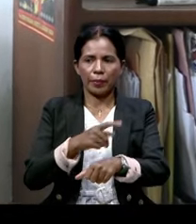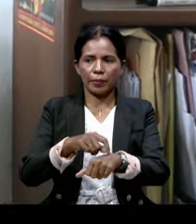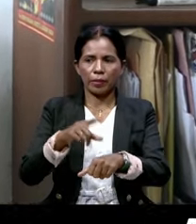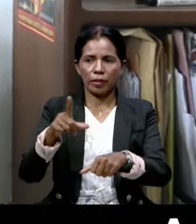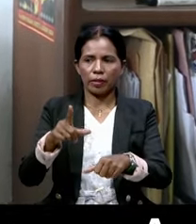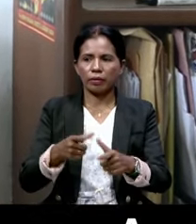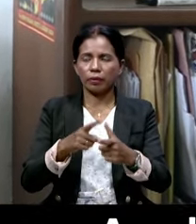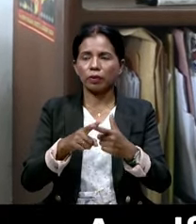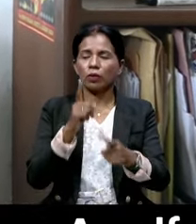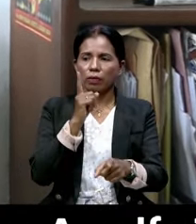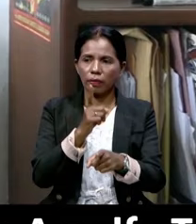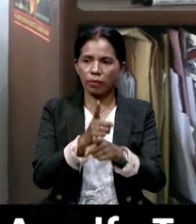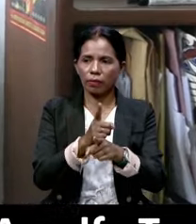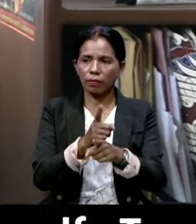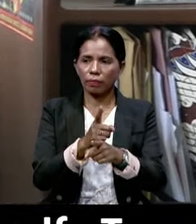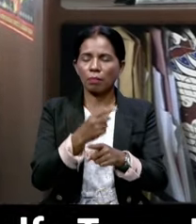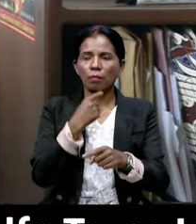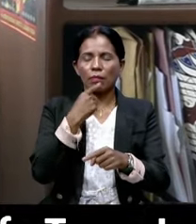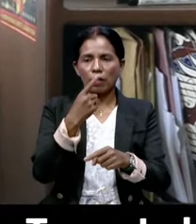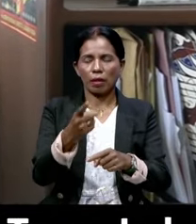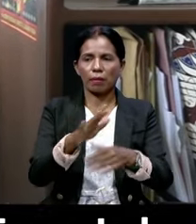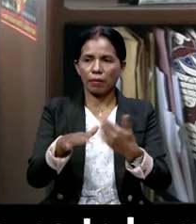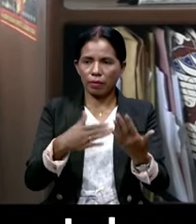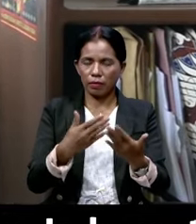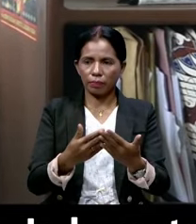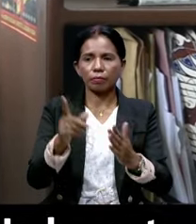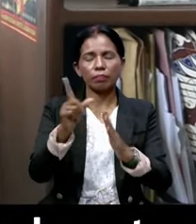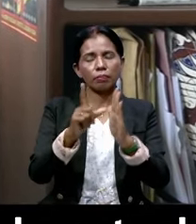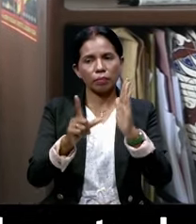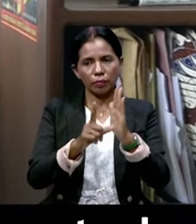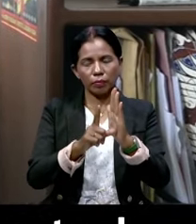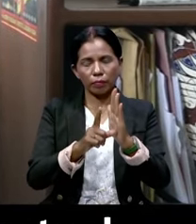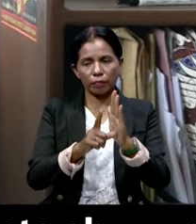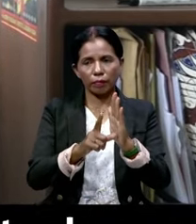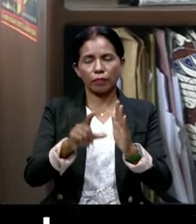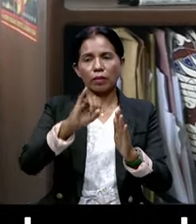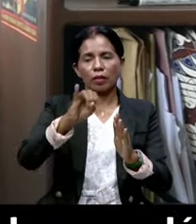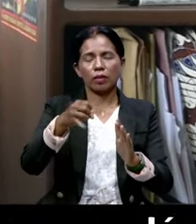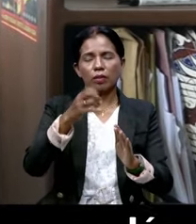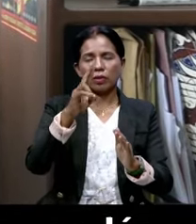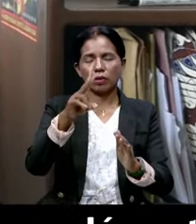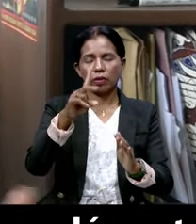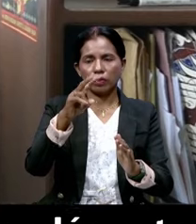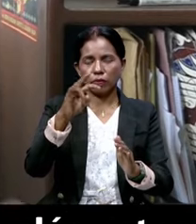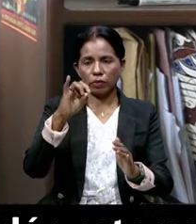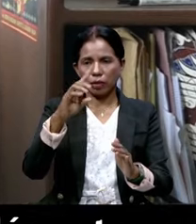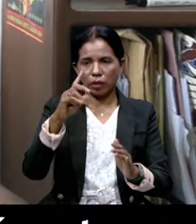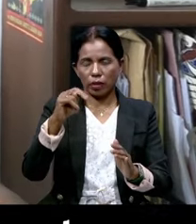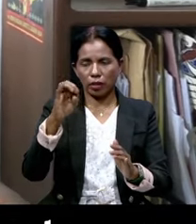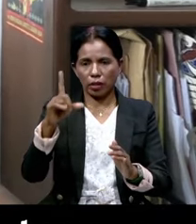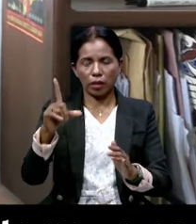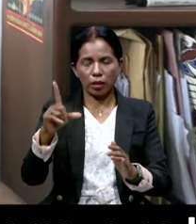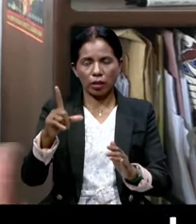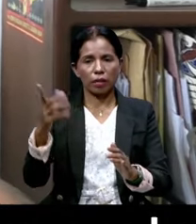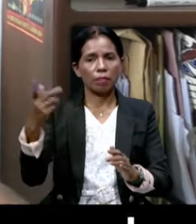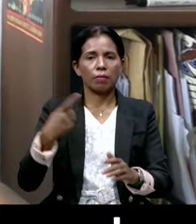terros atu hatamba situação serne maka lei juvenil ne vos de lei juvenil leva agora e a parlamento nacional ta agora labo mai